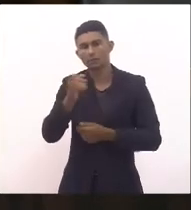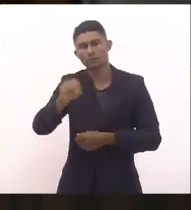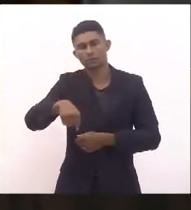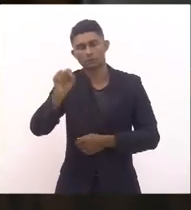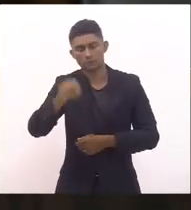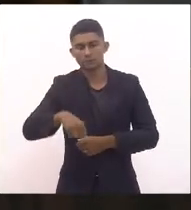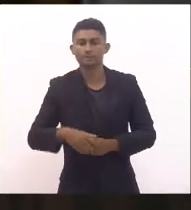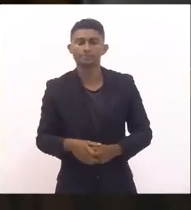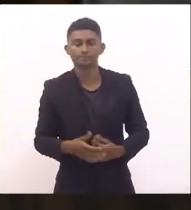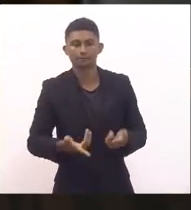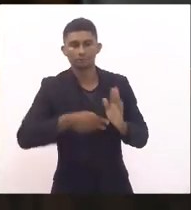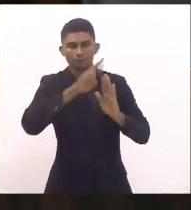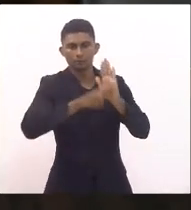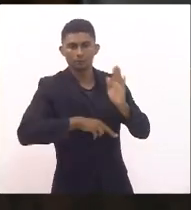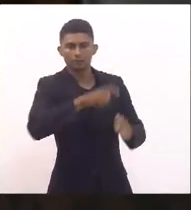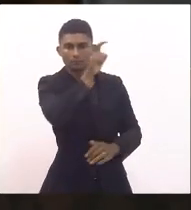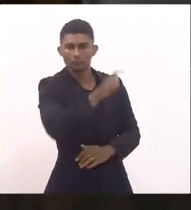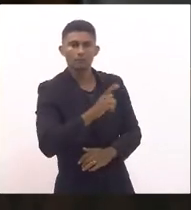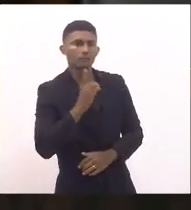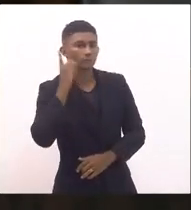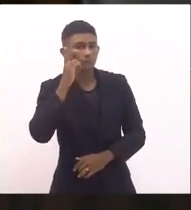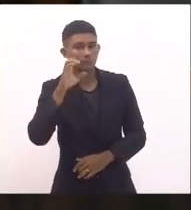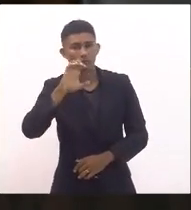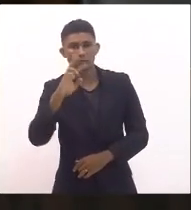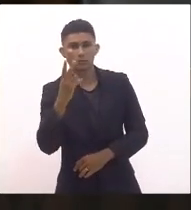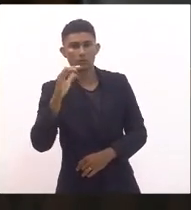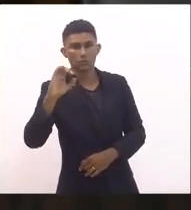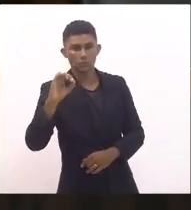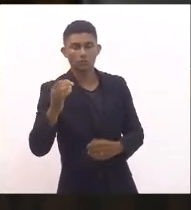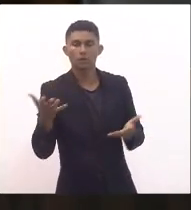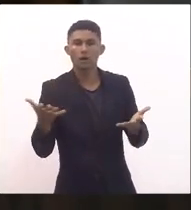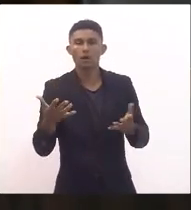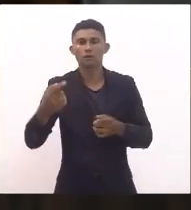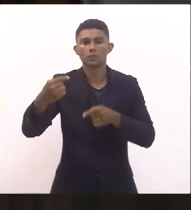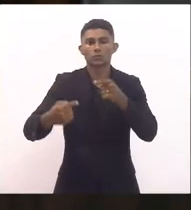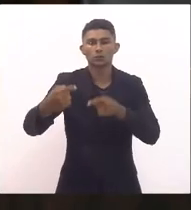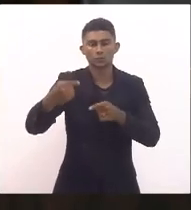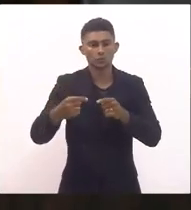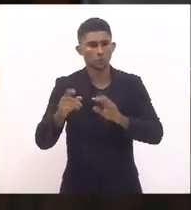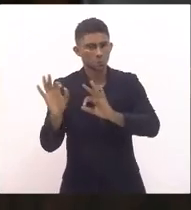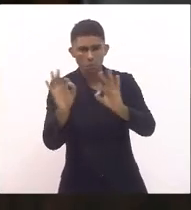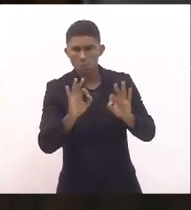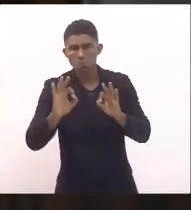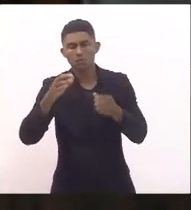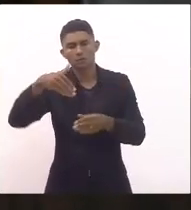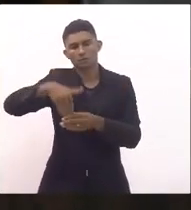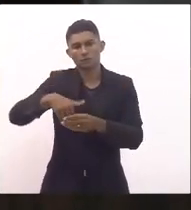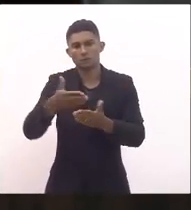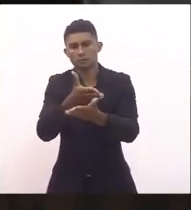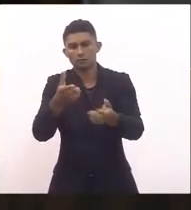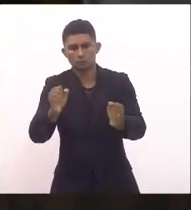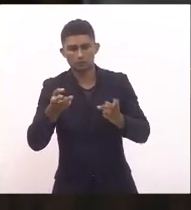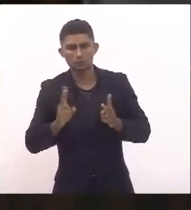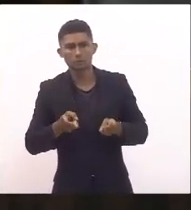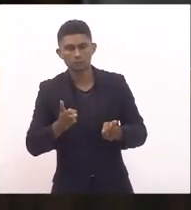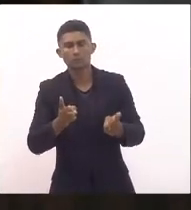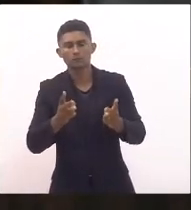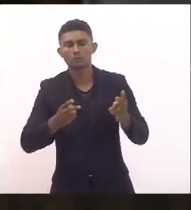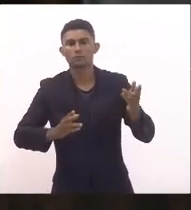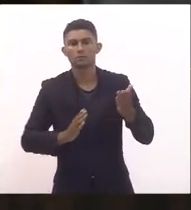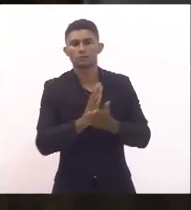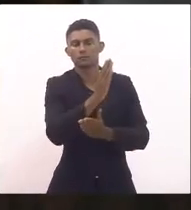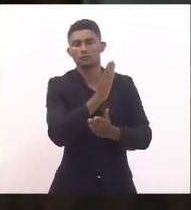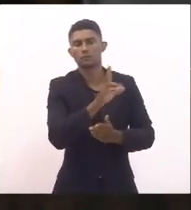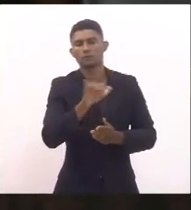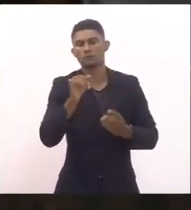favorável. Relator, deputado Chico Machado, em discussão, não havendo o que querer discutir, em votação, os senhores que aprovam, permaneçam como estão.